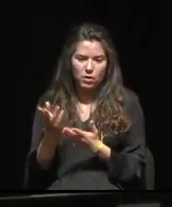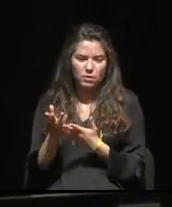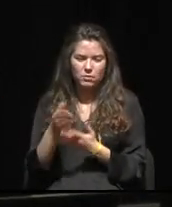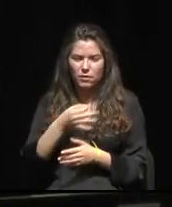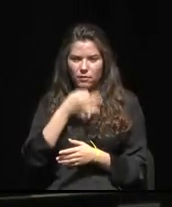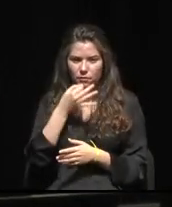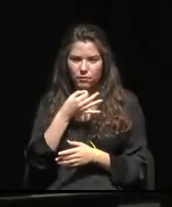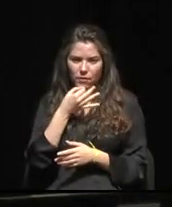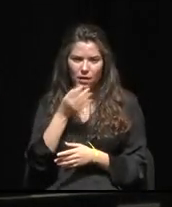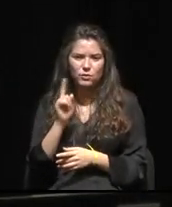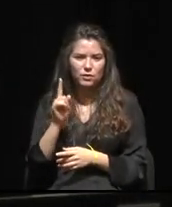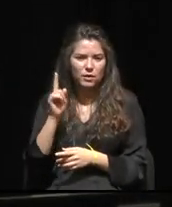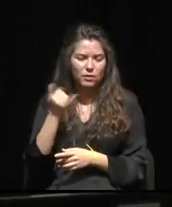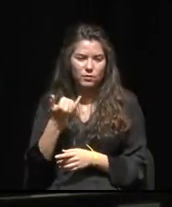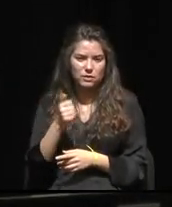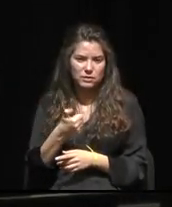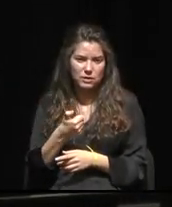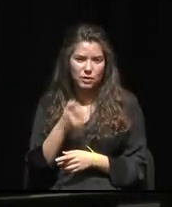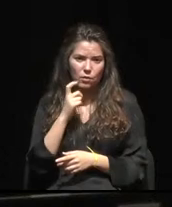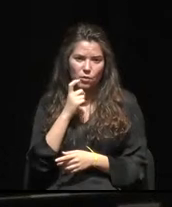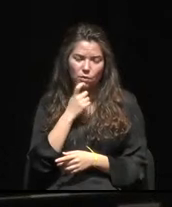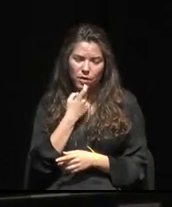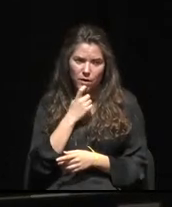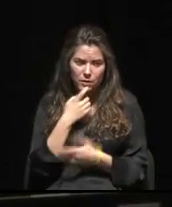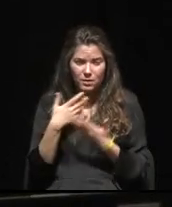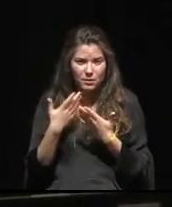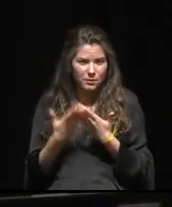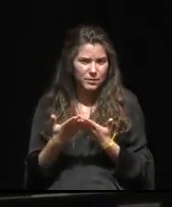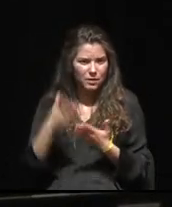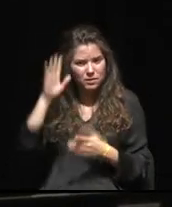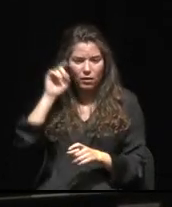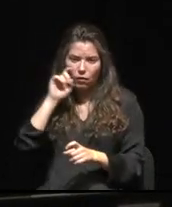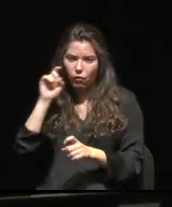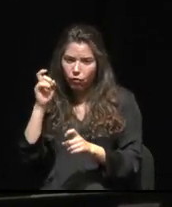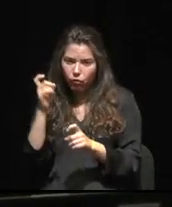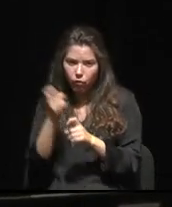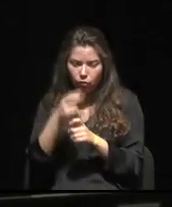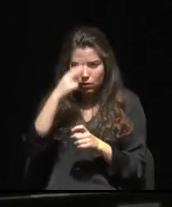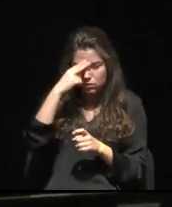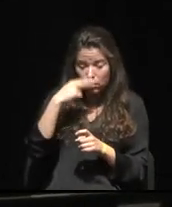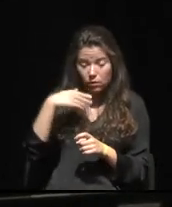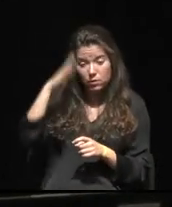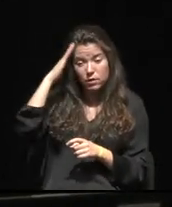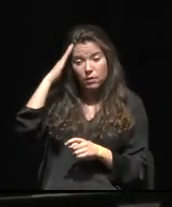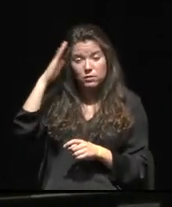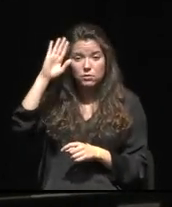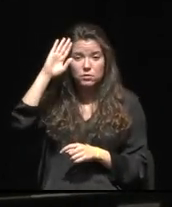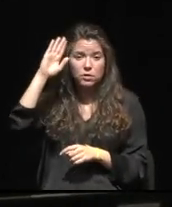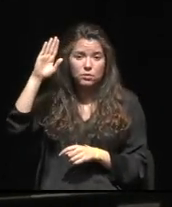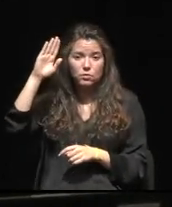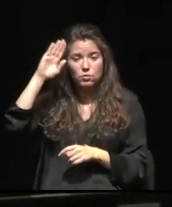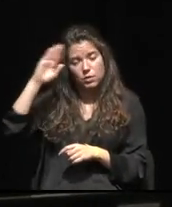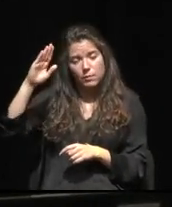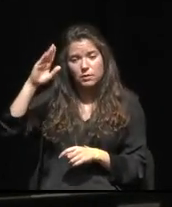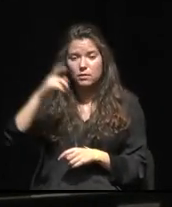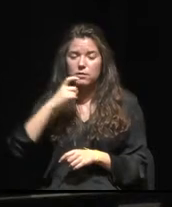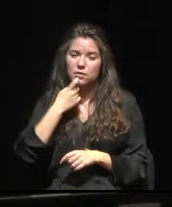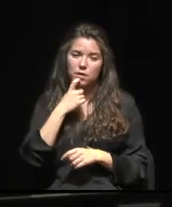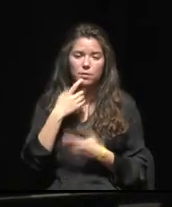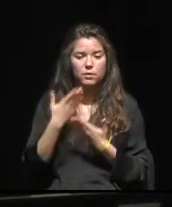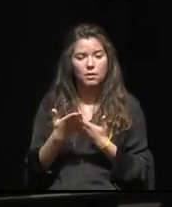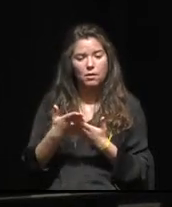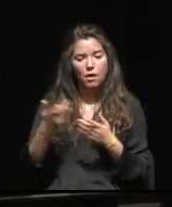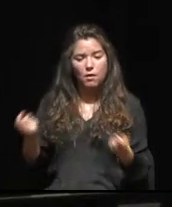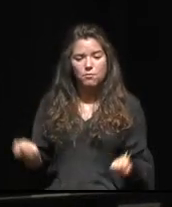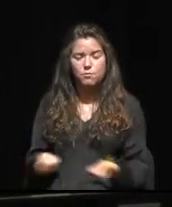ao 25 de abril e eu de facto acho que os senhores fazem aqui um revisionismo histórico que eu achei que tinham sido os capitães de Abril eh que tinham realmente promovido